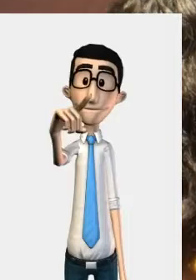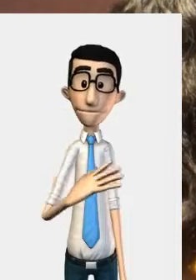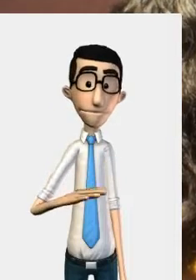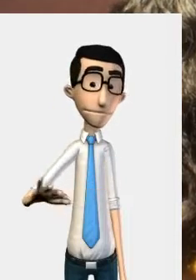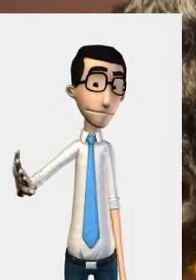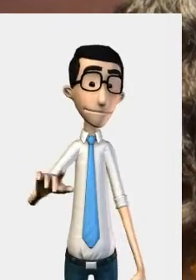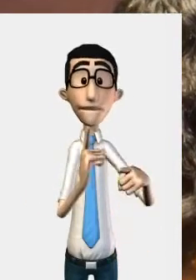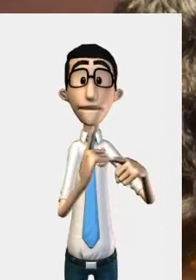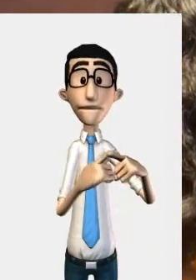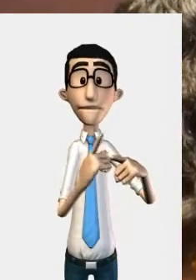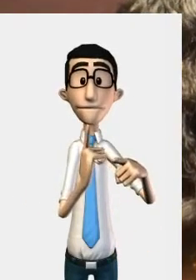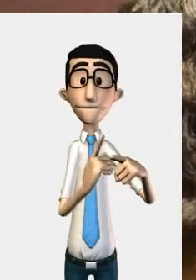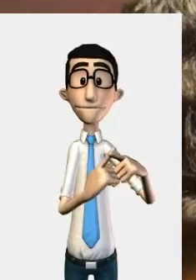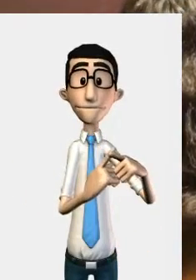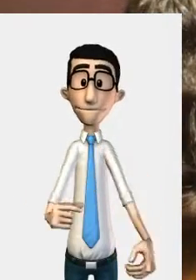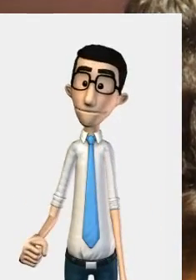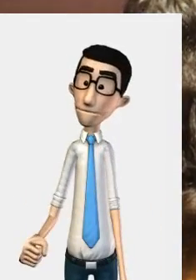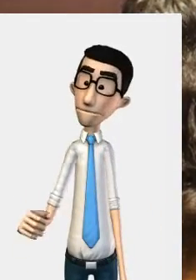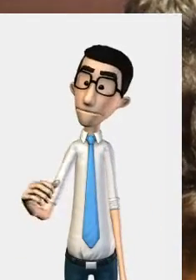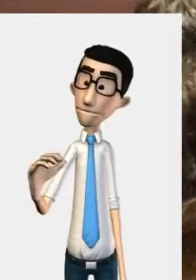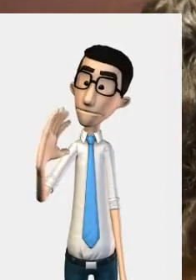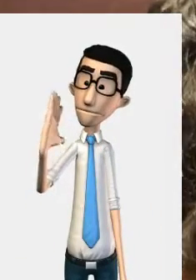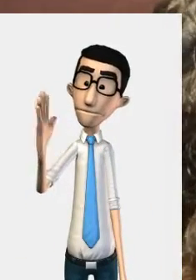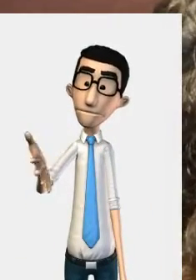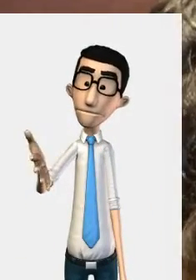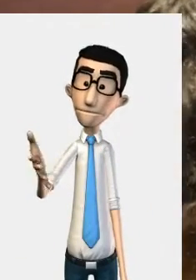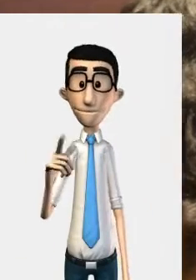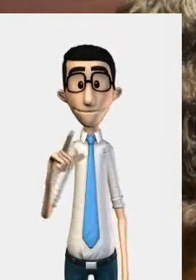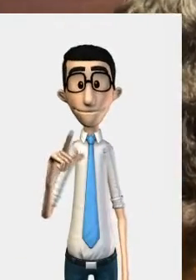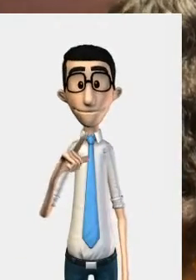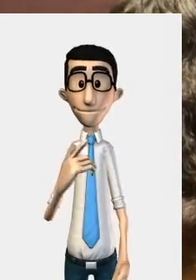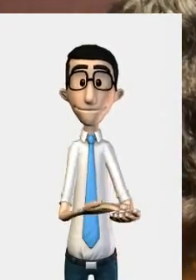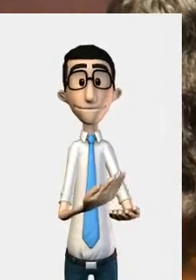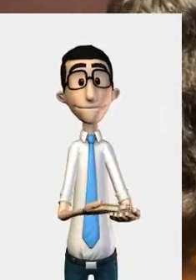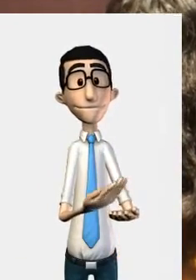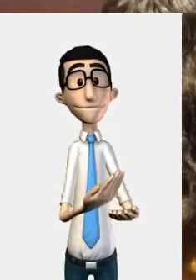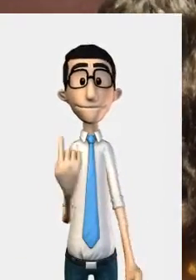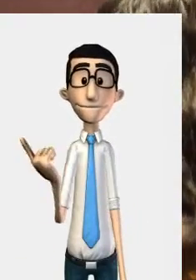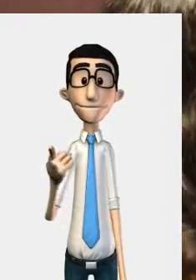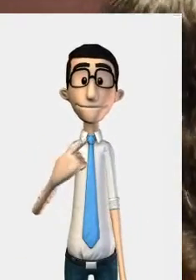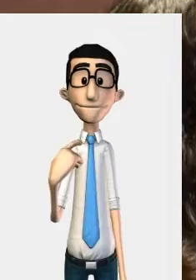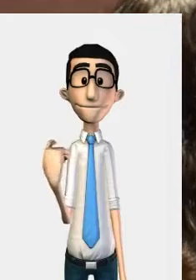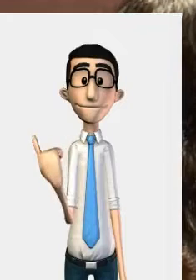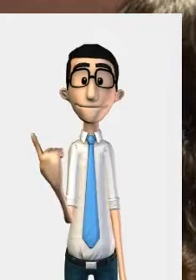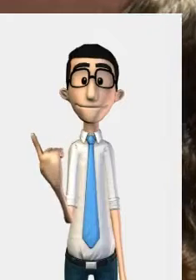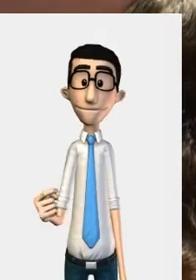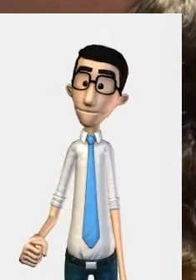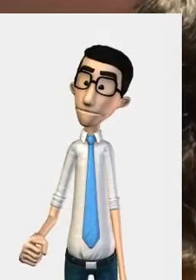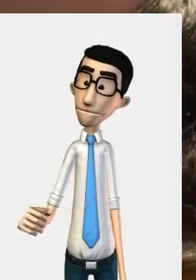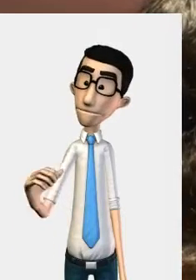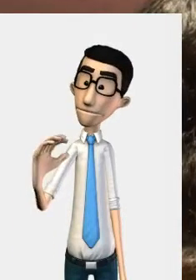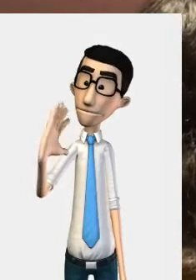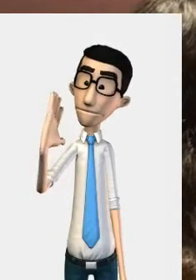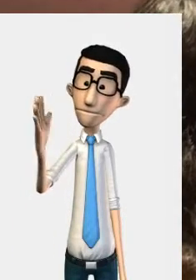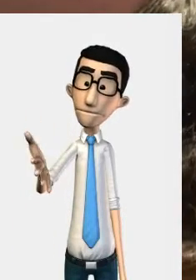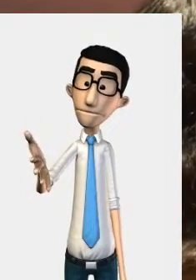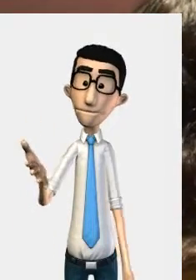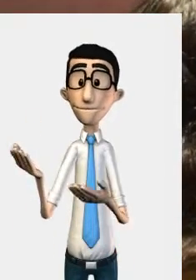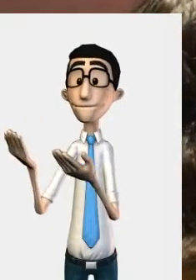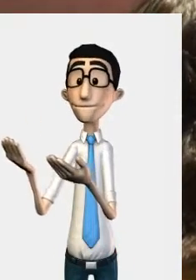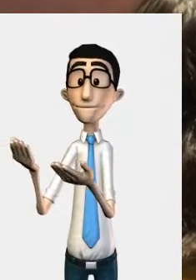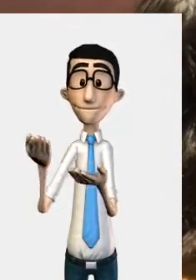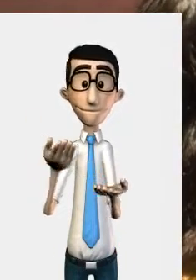titulação, isso vai ficar inviável financeiramente para as duas partes. Nem o profissional vai querer baratear a sua mão de